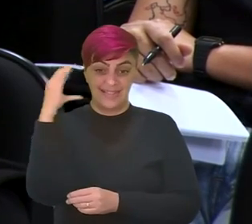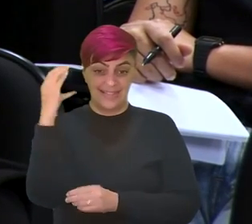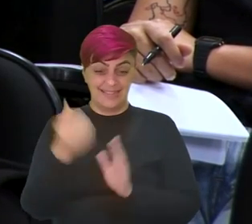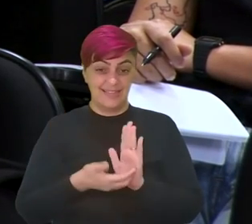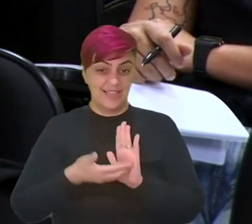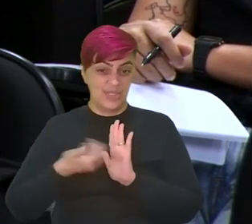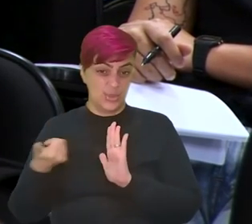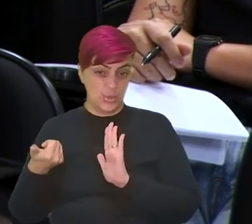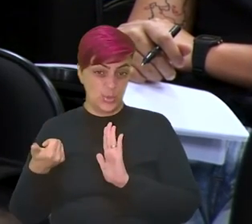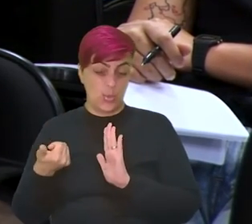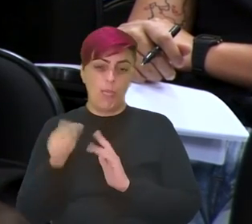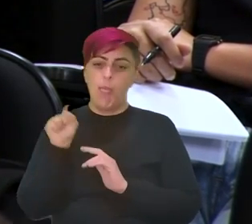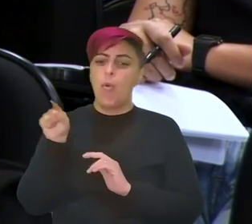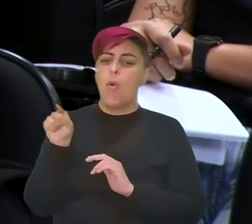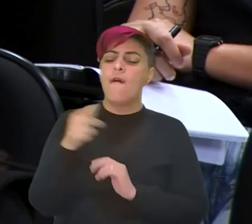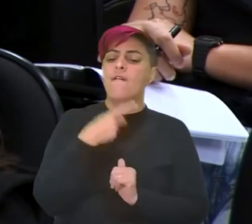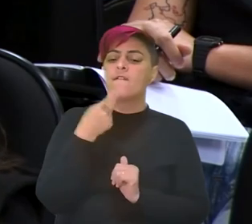oficiais. Quando a senhora diz que